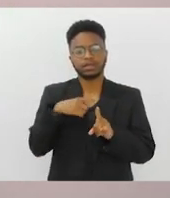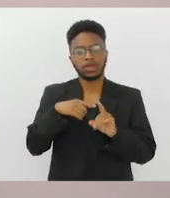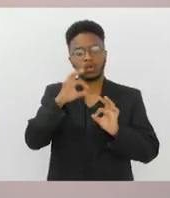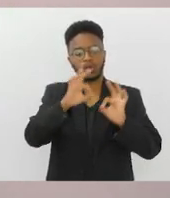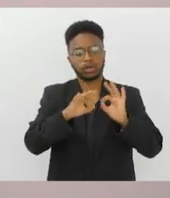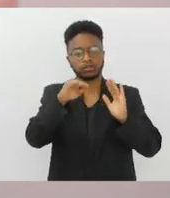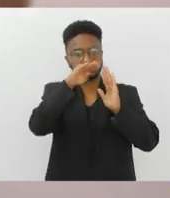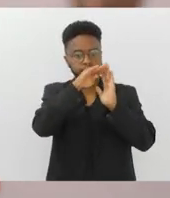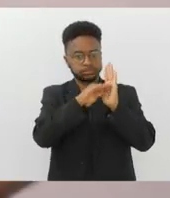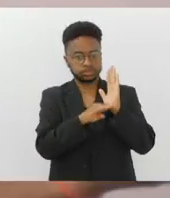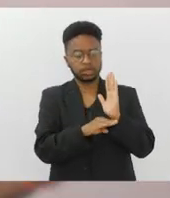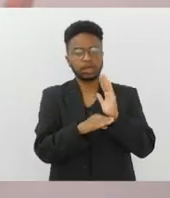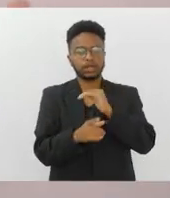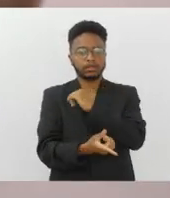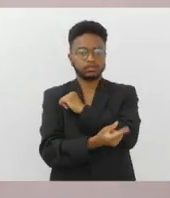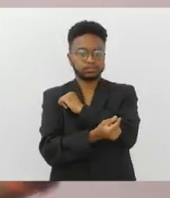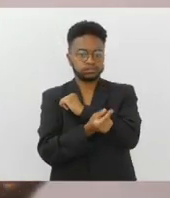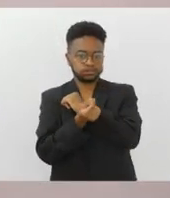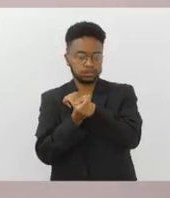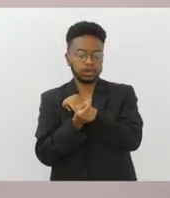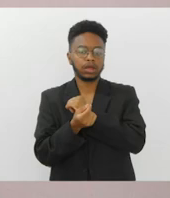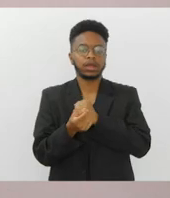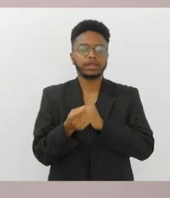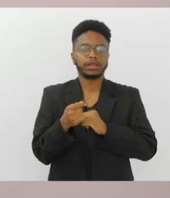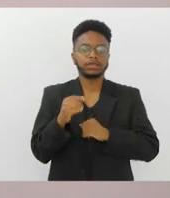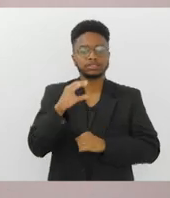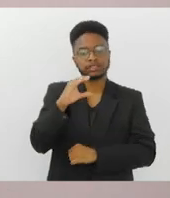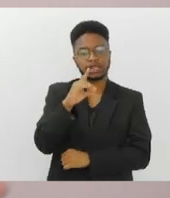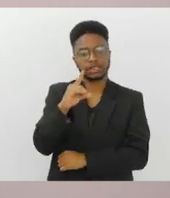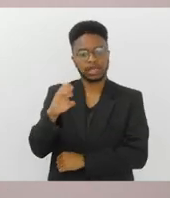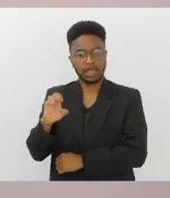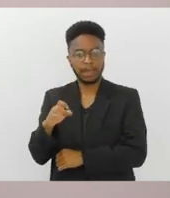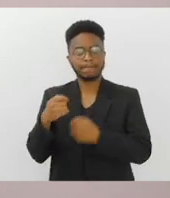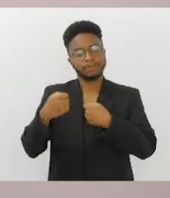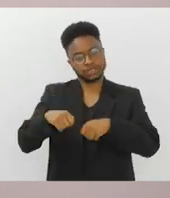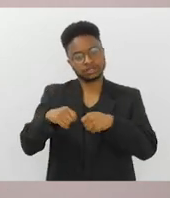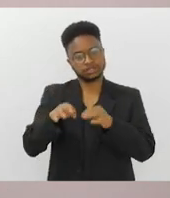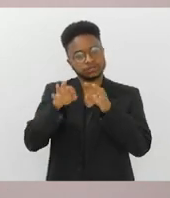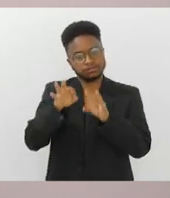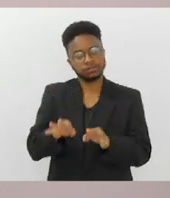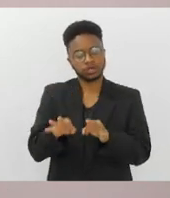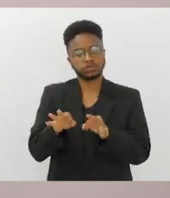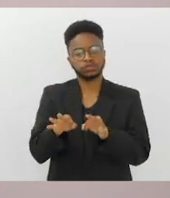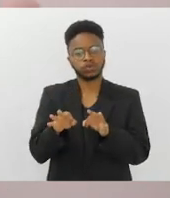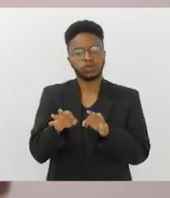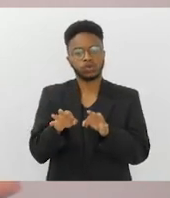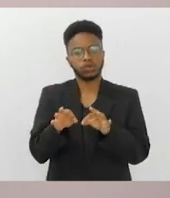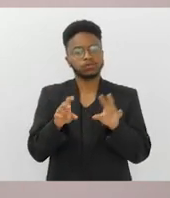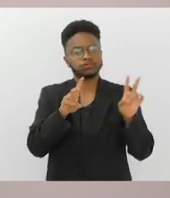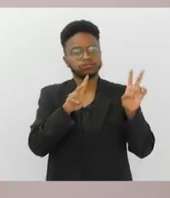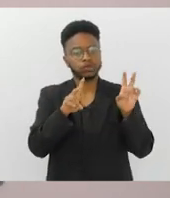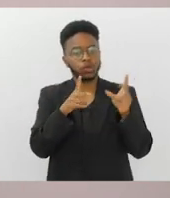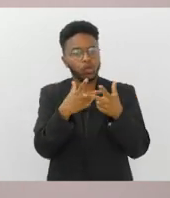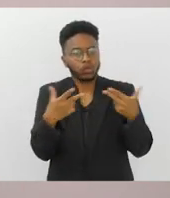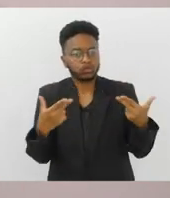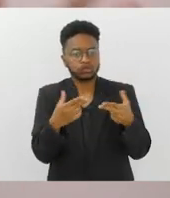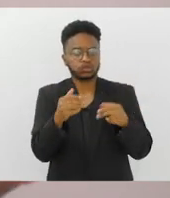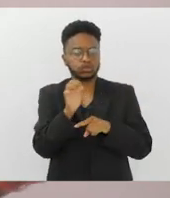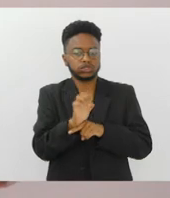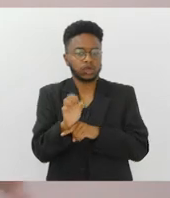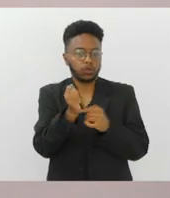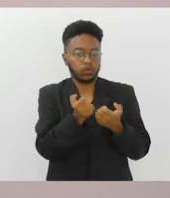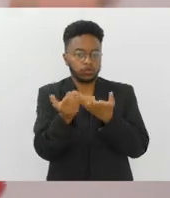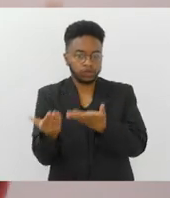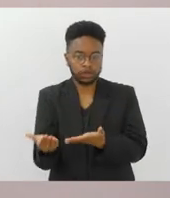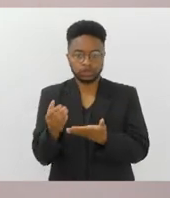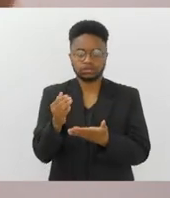social, né? Das classes C, D e E, que dependem, muitas vezes, exclusivamente do que é oferecido pelo Estado, pelo poder público, seja ele